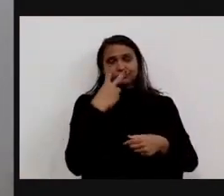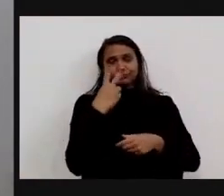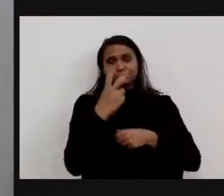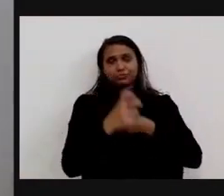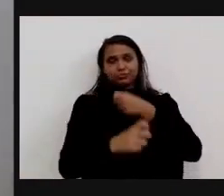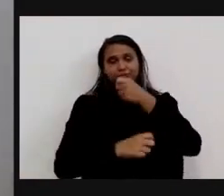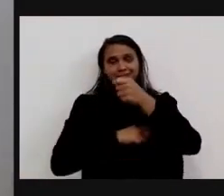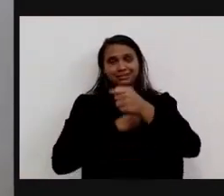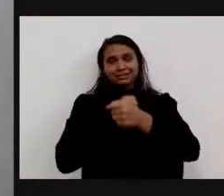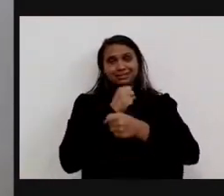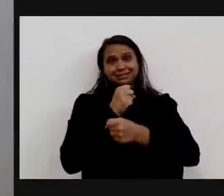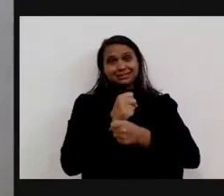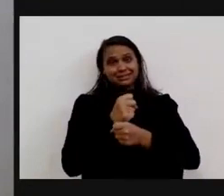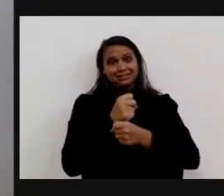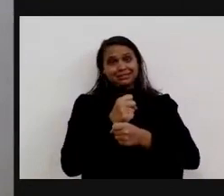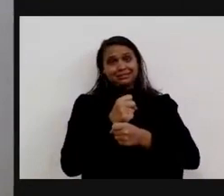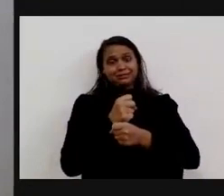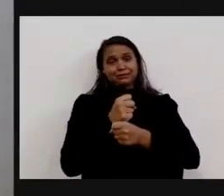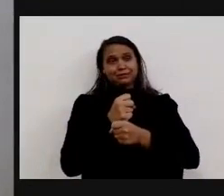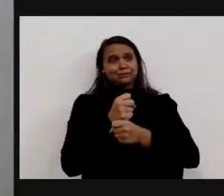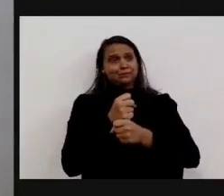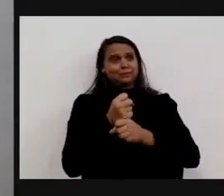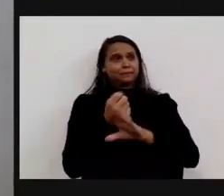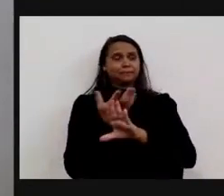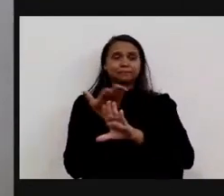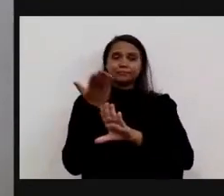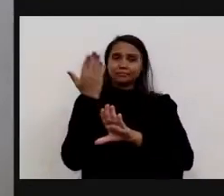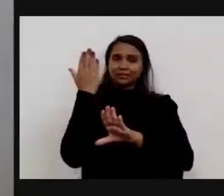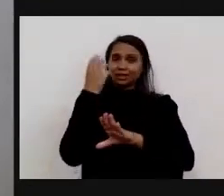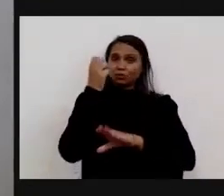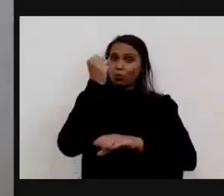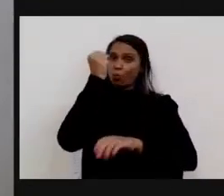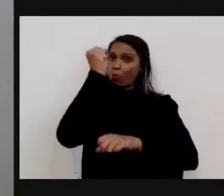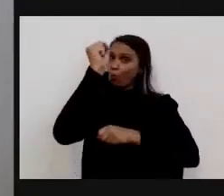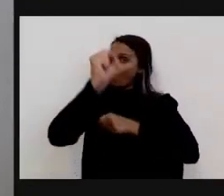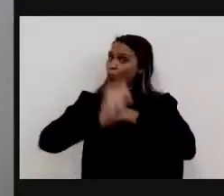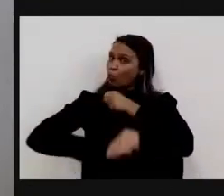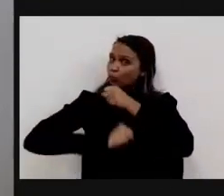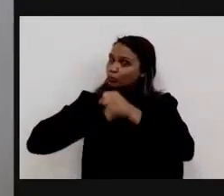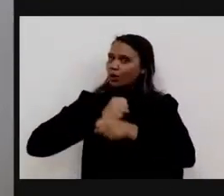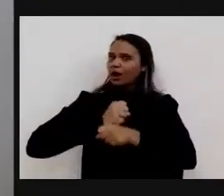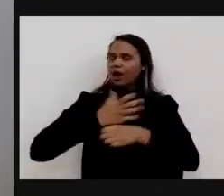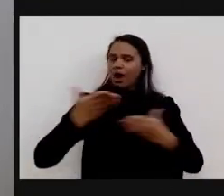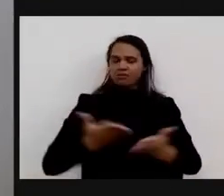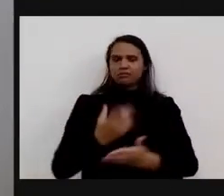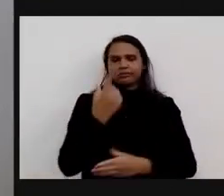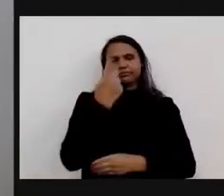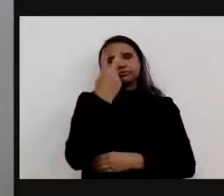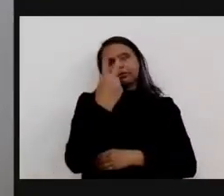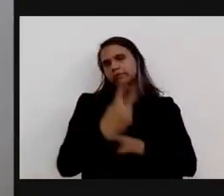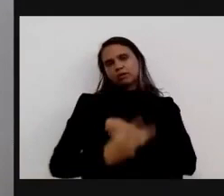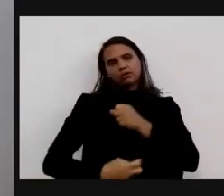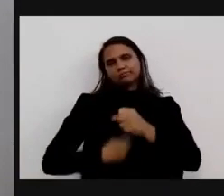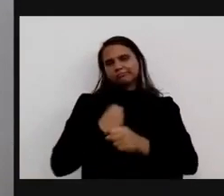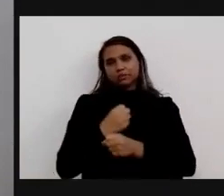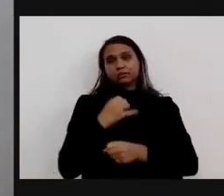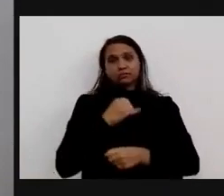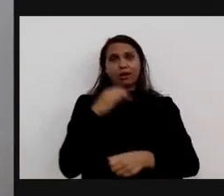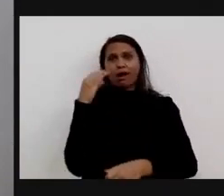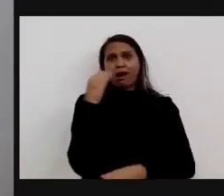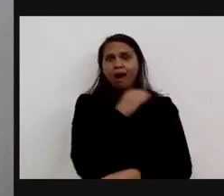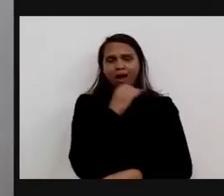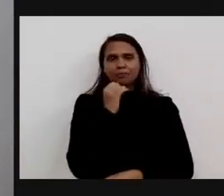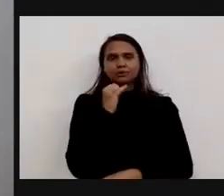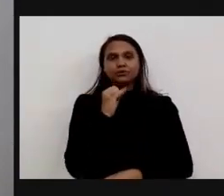e a gente teve vários governos aí de 8 anos então é muito rápido o ciclo é muito rápido então as entregas são muito se pegar um dirigente